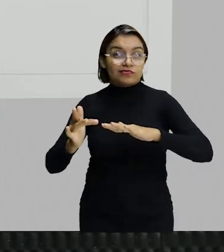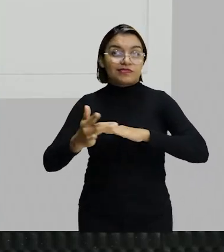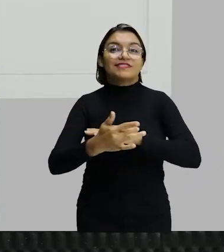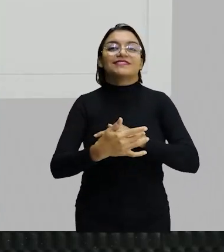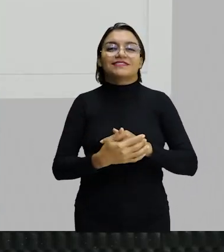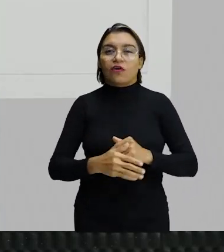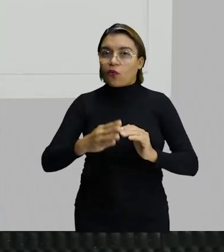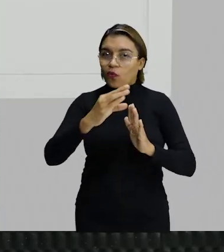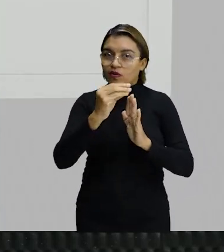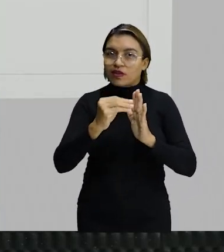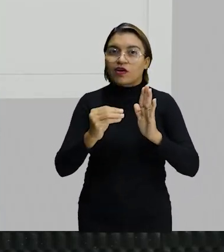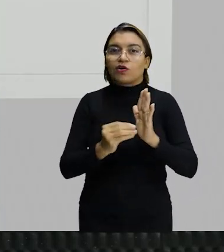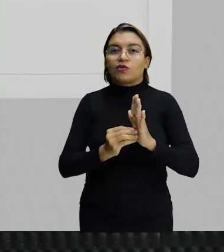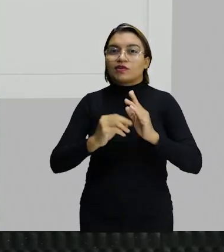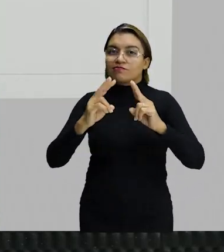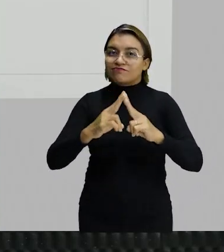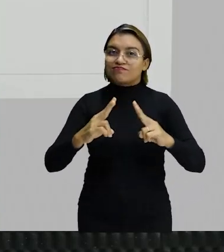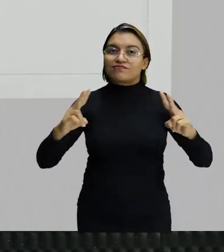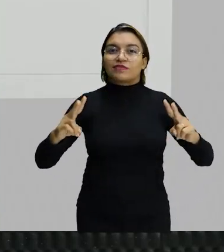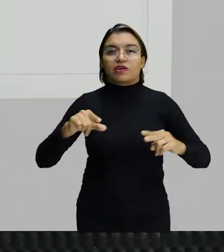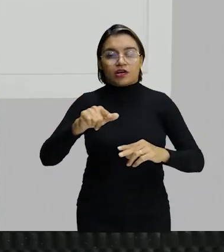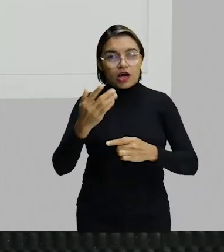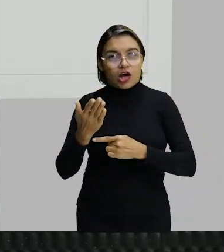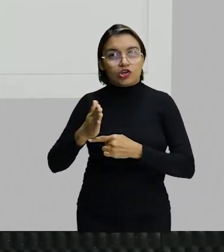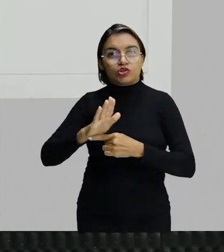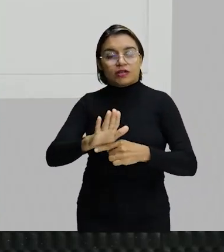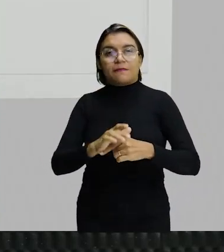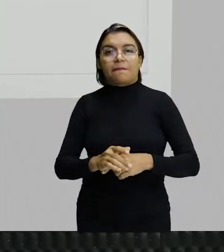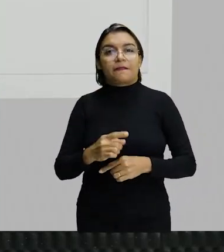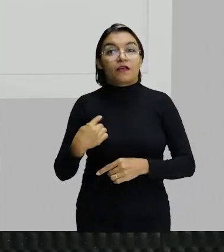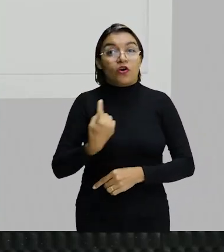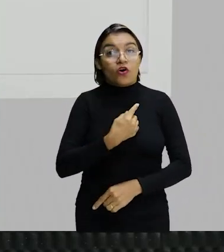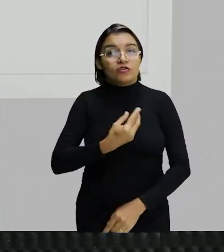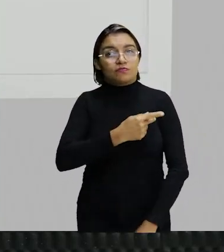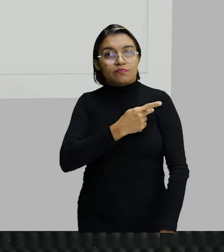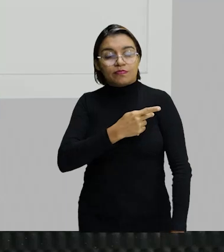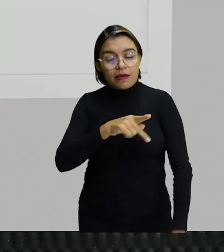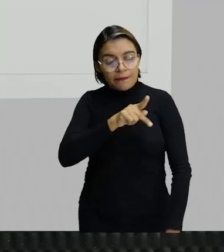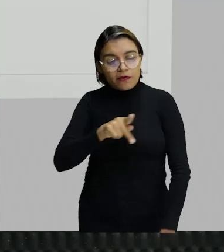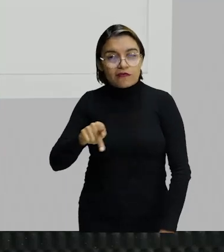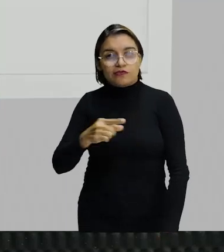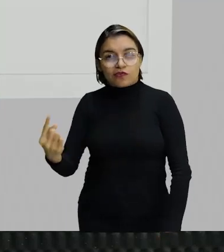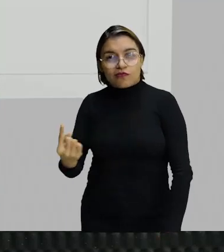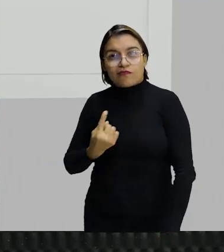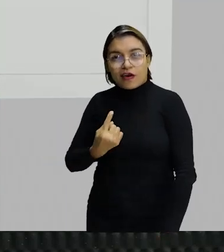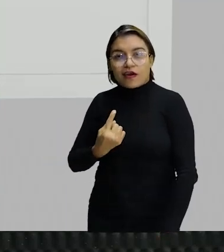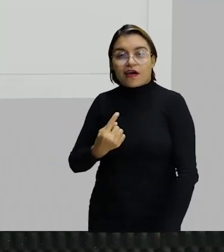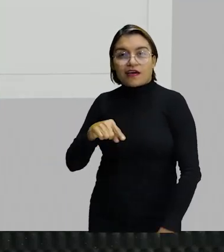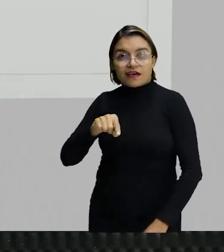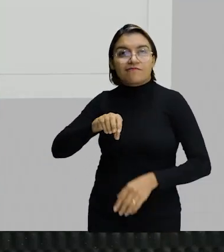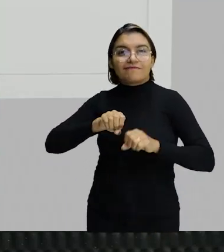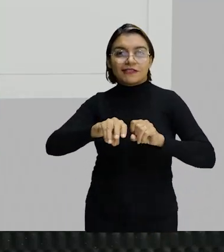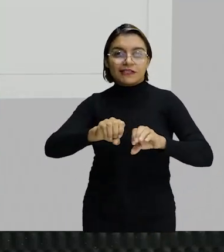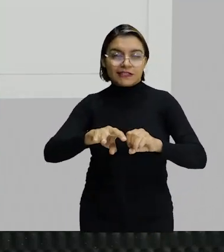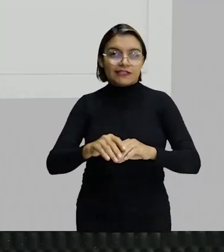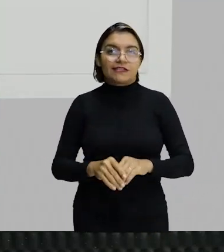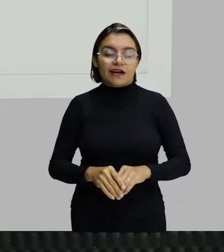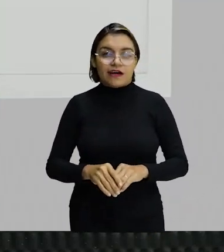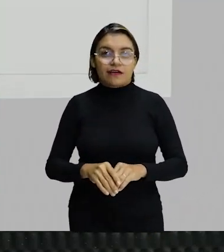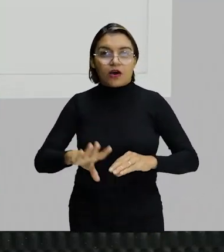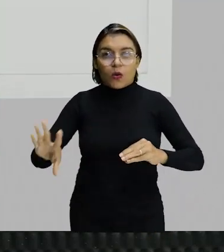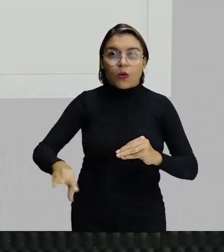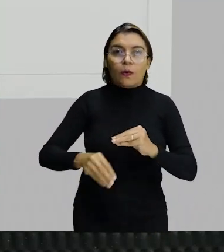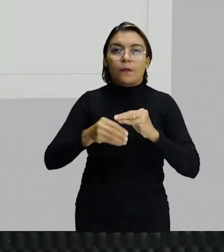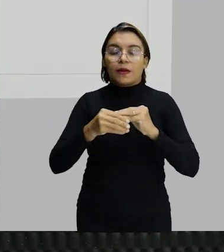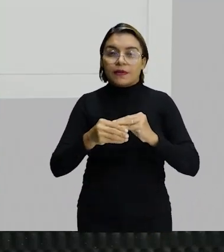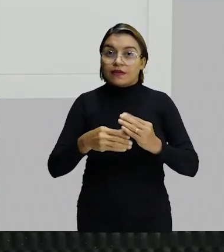também o conteúdo aqui digital para poder ajudar. A gente vem aqui tentando complementar o trabalho do nosso colega que está ali na sala de aula, no chão da